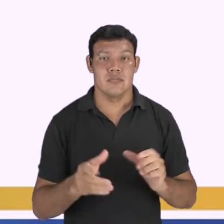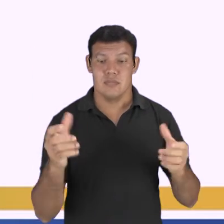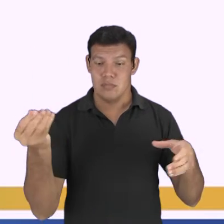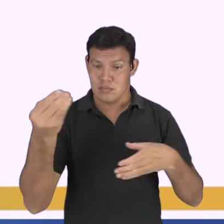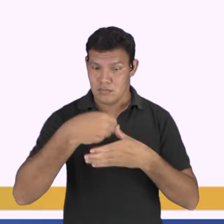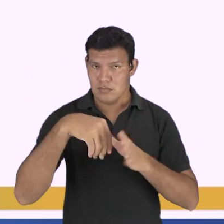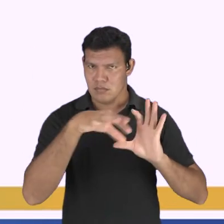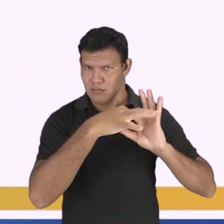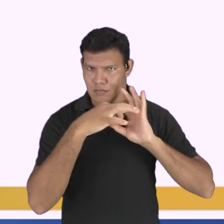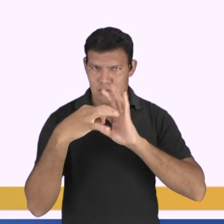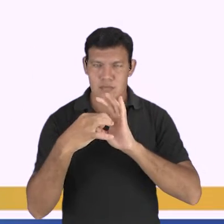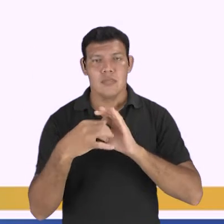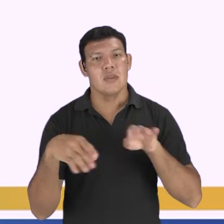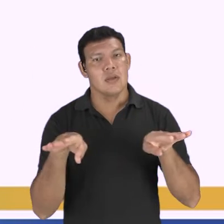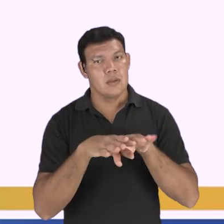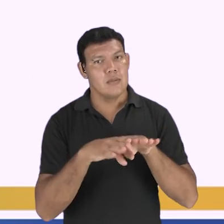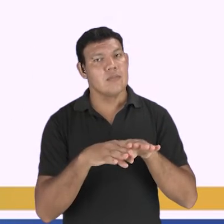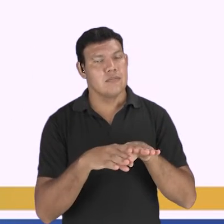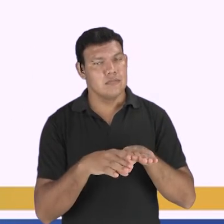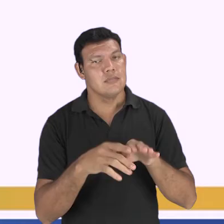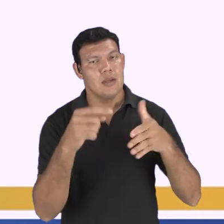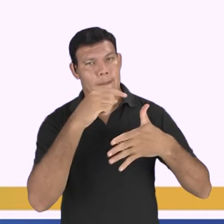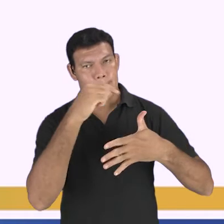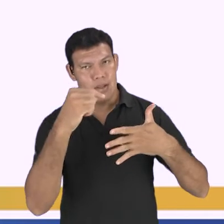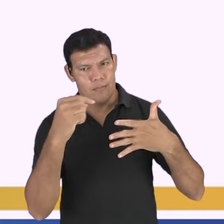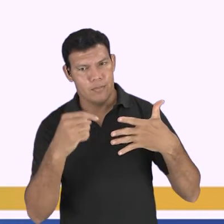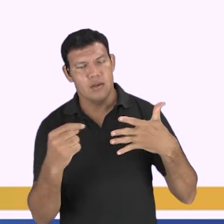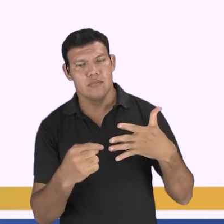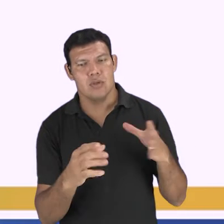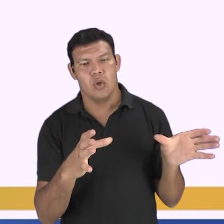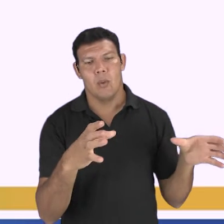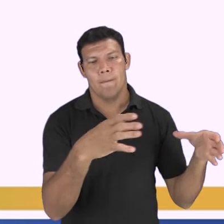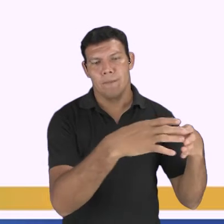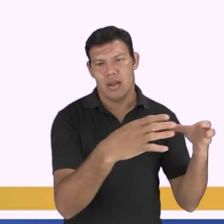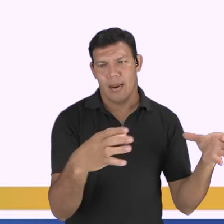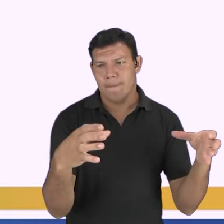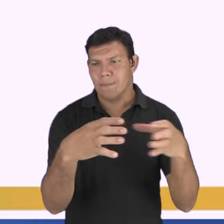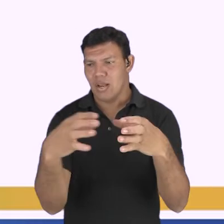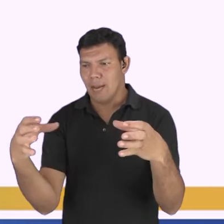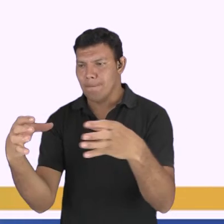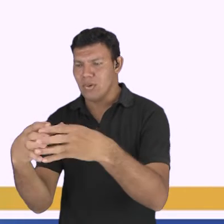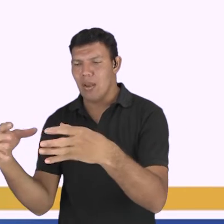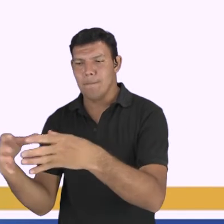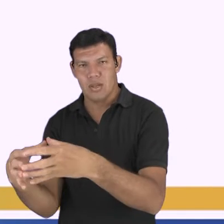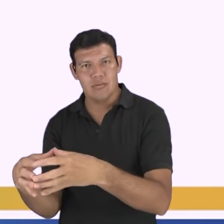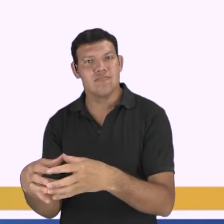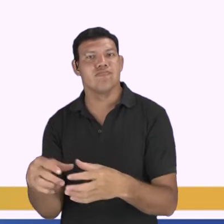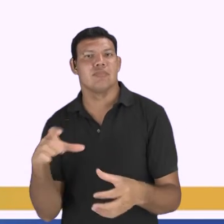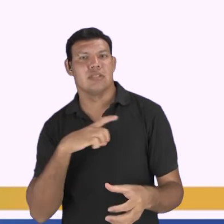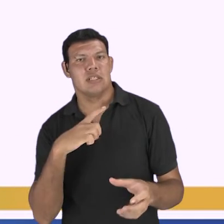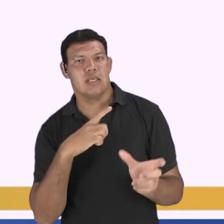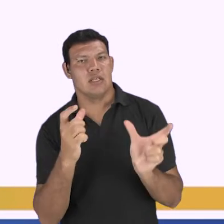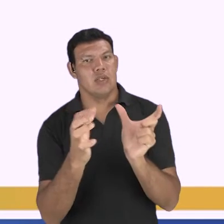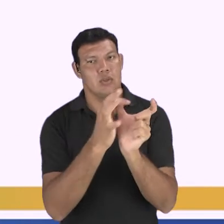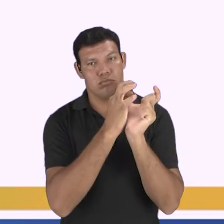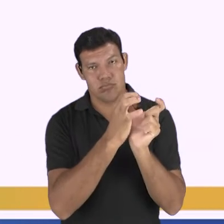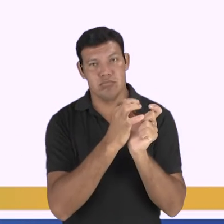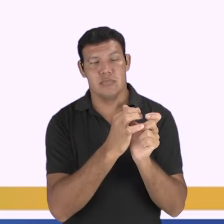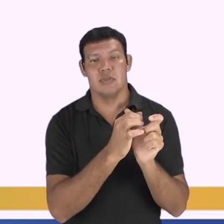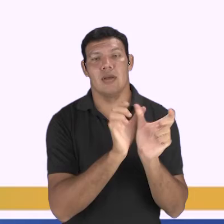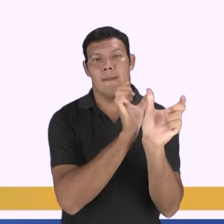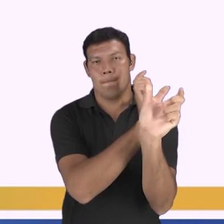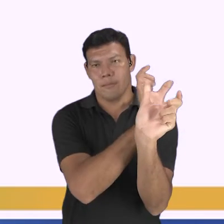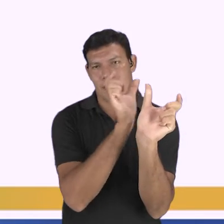que encontrar-se elementos enquadrados em diferentes classes gramaticais, como, por exemplo, nós temos as conjunções, as